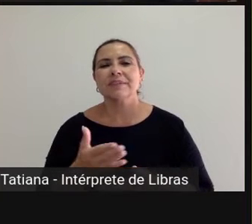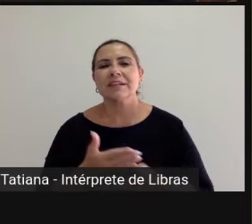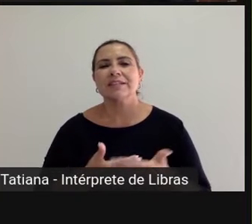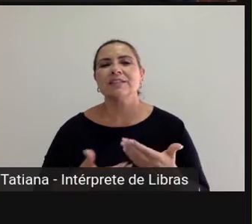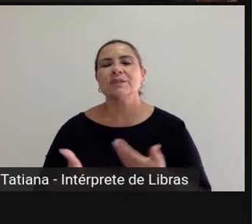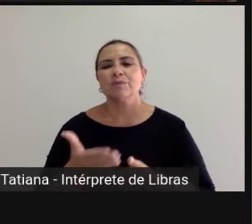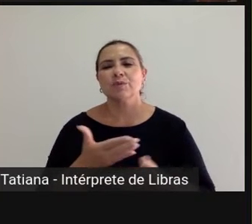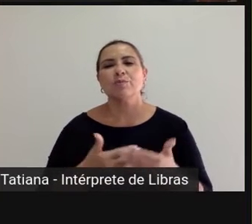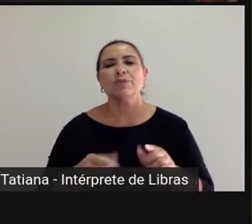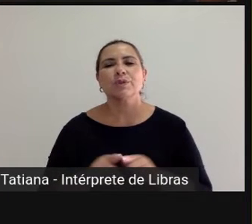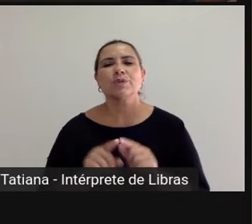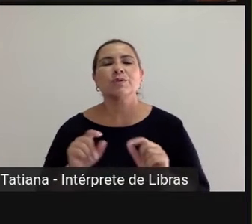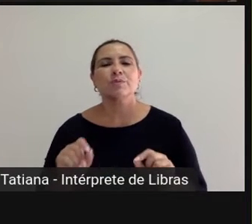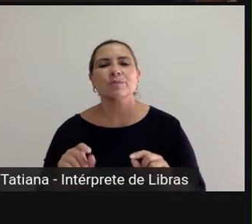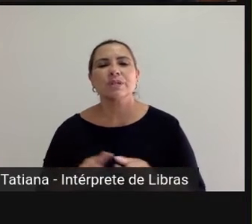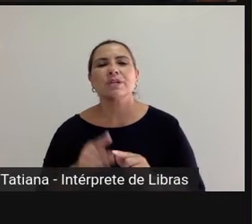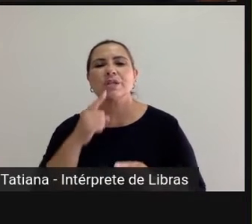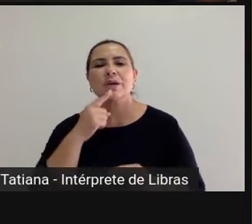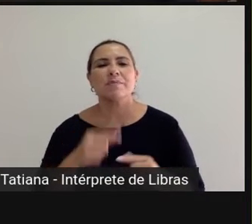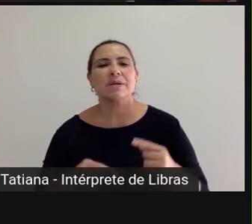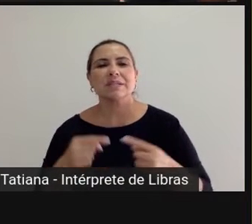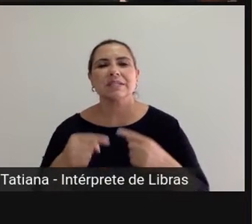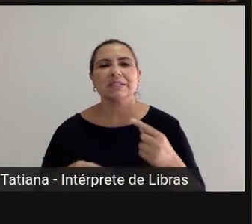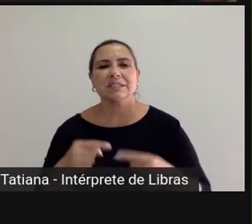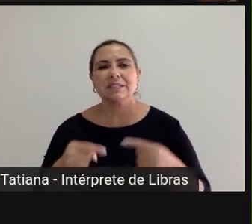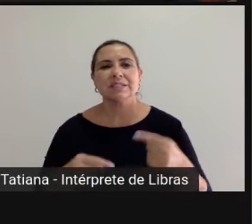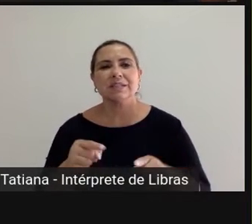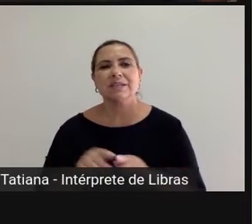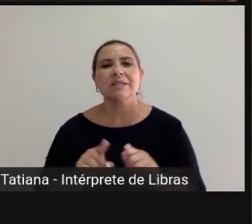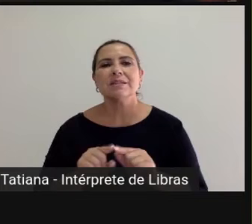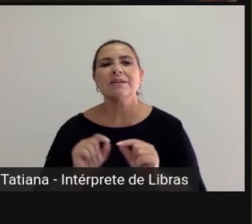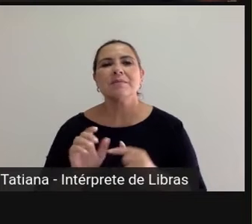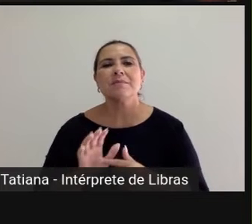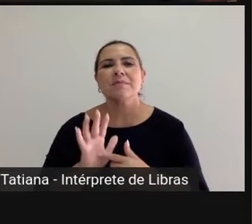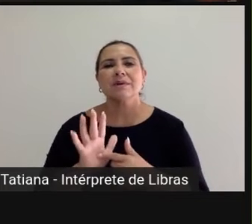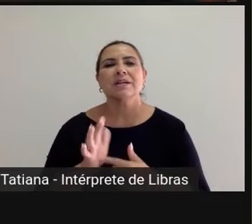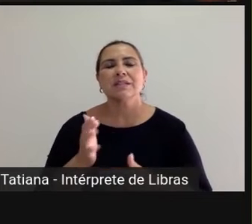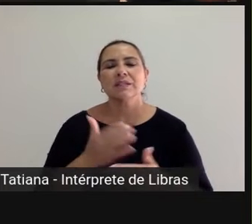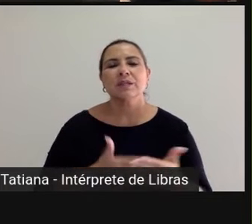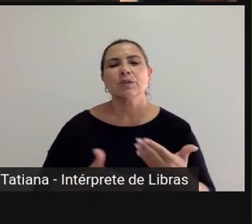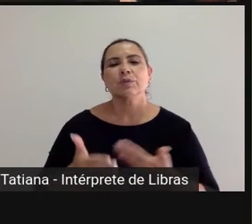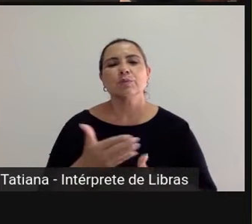buscar, então, no debate da LGPD, da Lei Geral de Proteção de Dados,